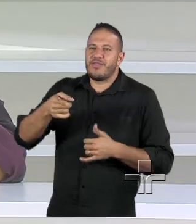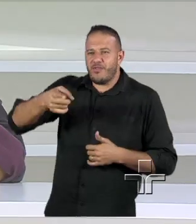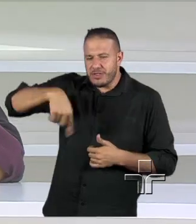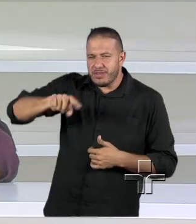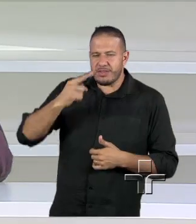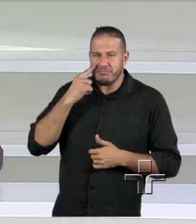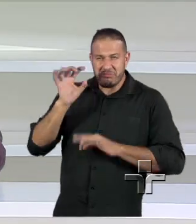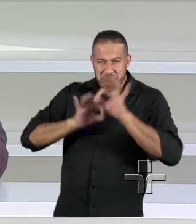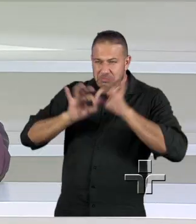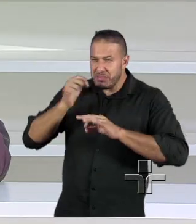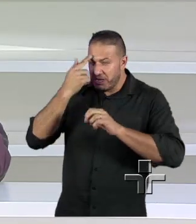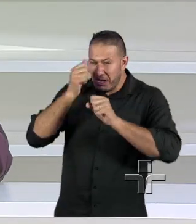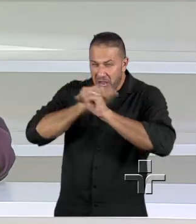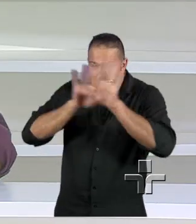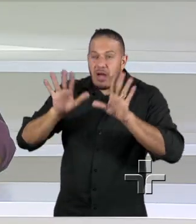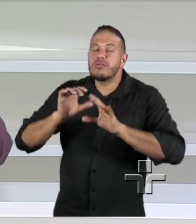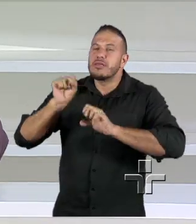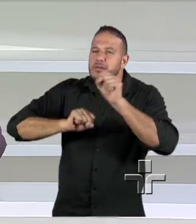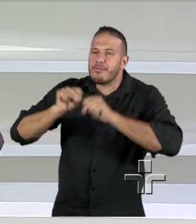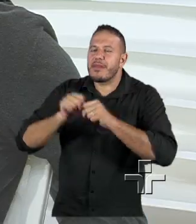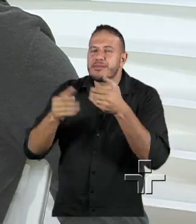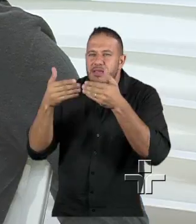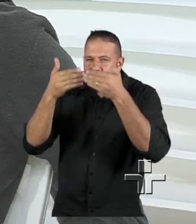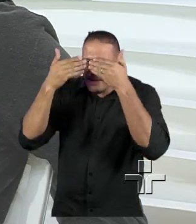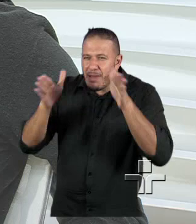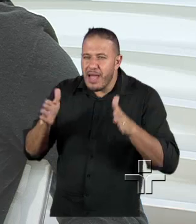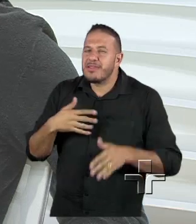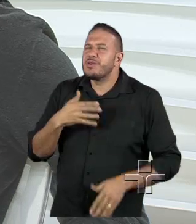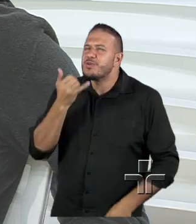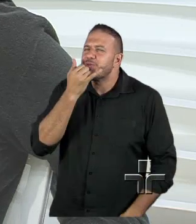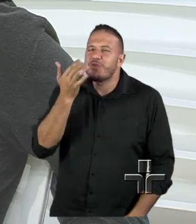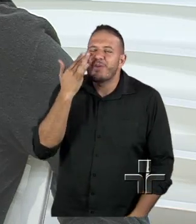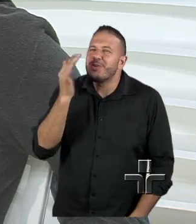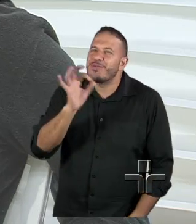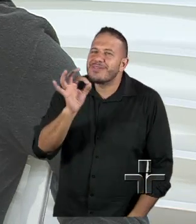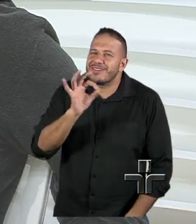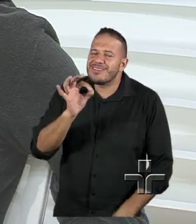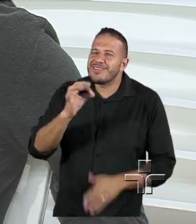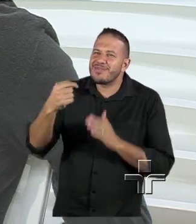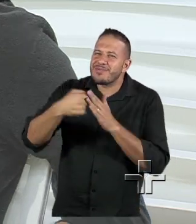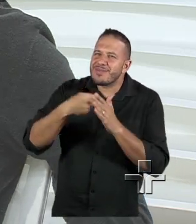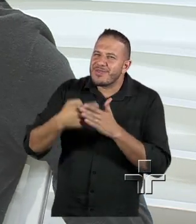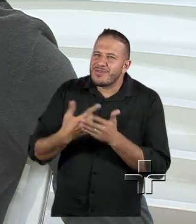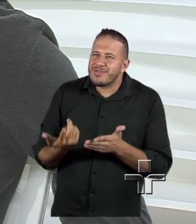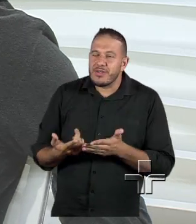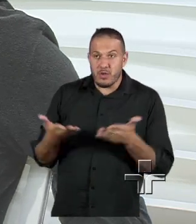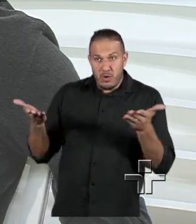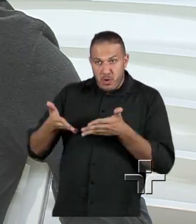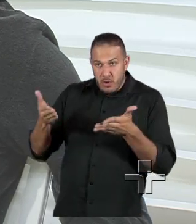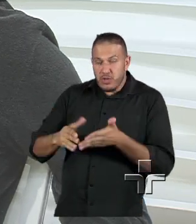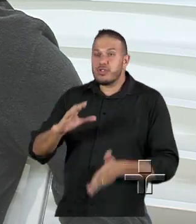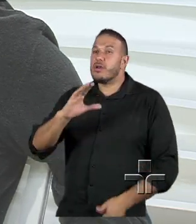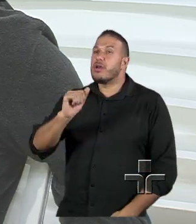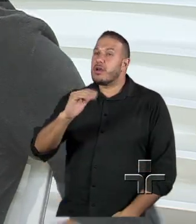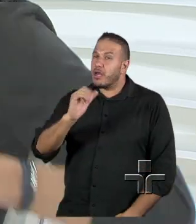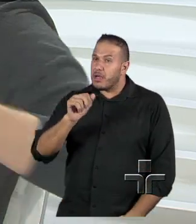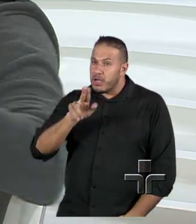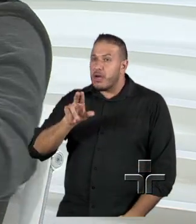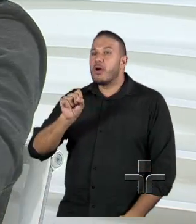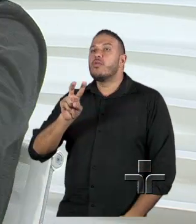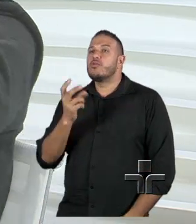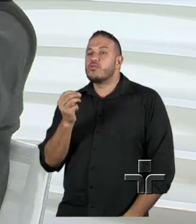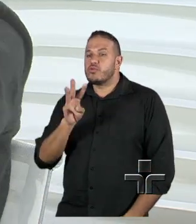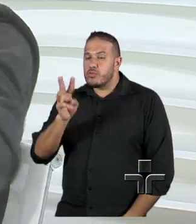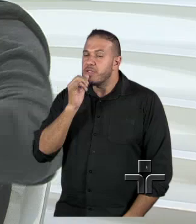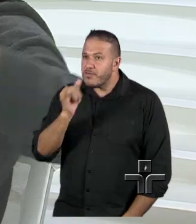de companhia aberta? De companhia, desculpa, eu não entendi a tua pergunta. Fernando, olha, a Cacau hoje é uma empresa que ela é absolutamente, como eu